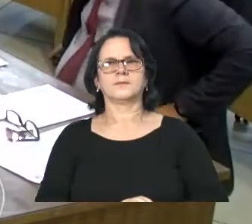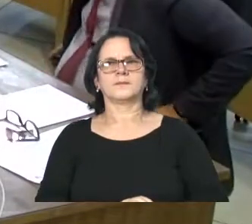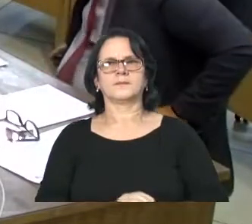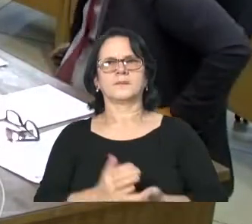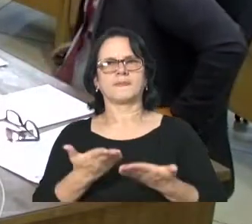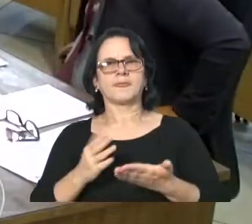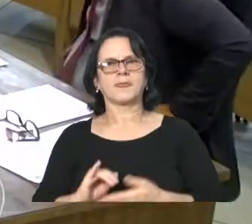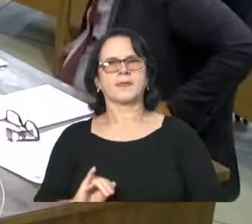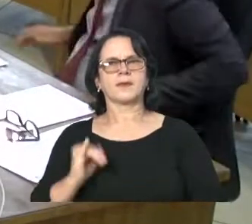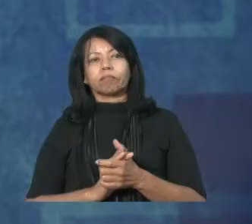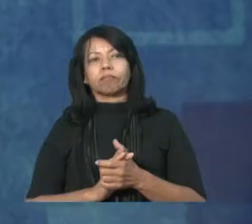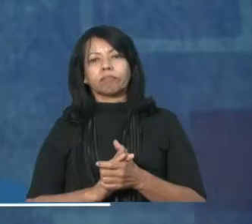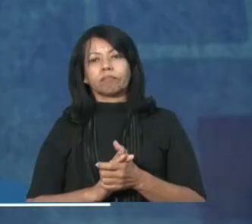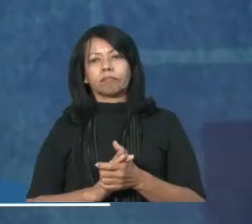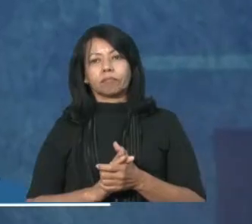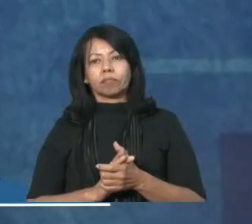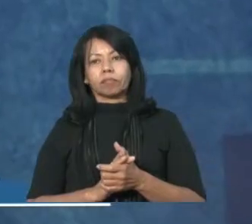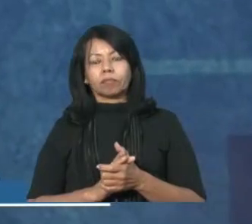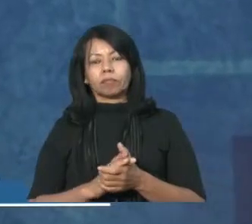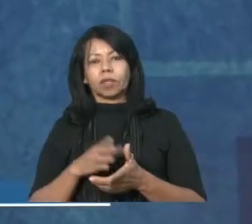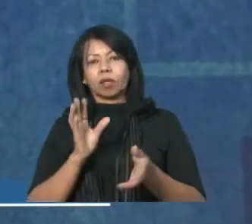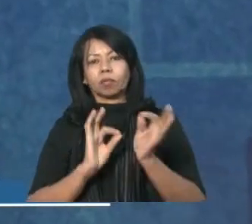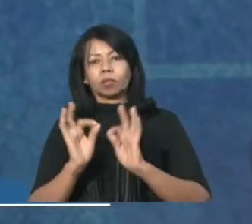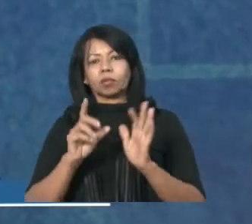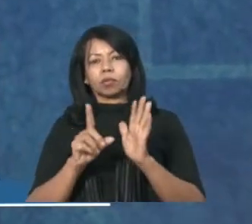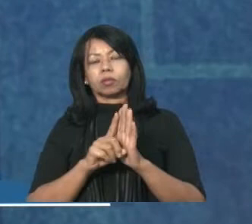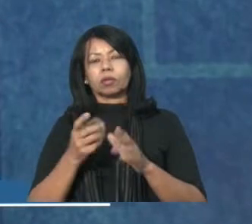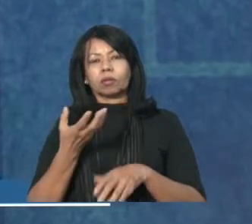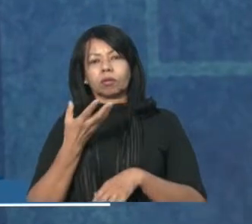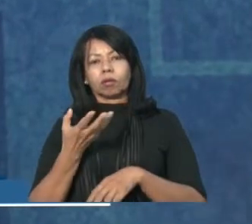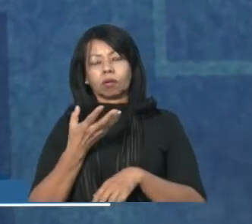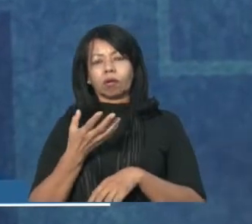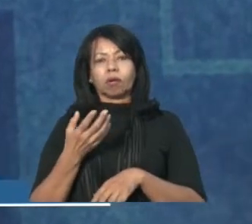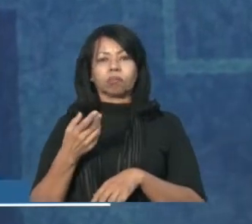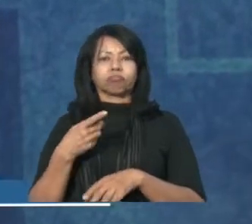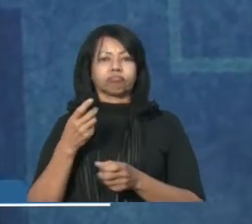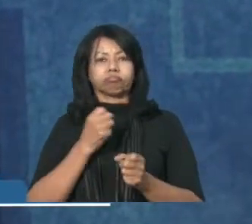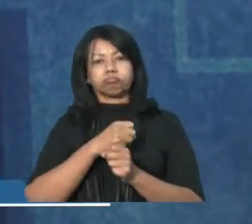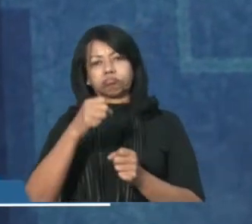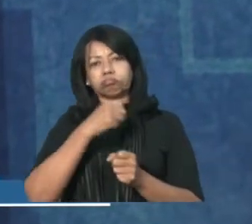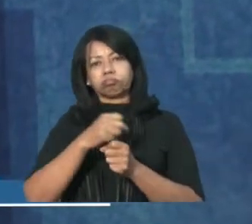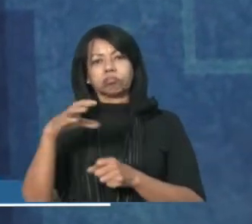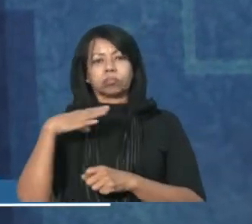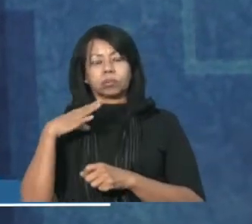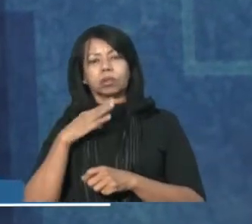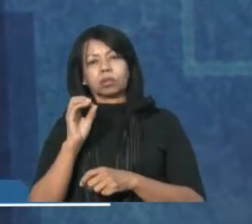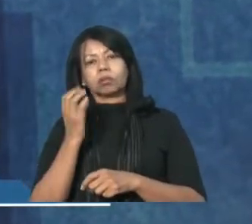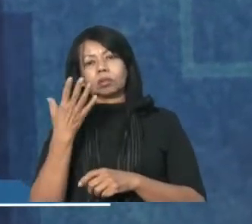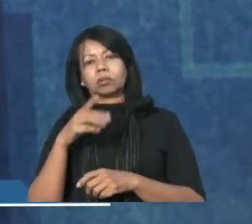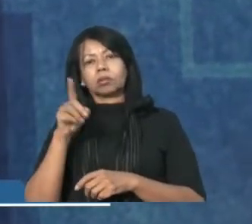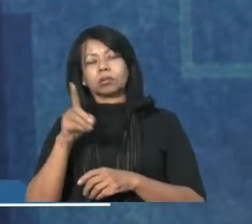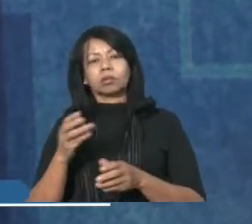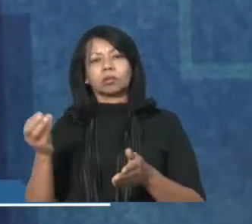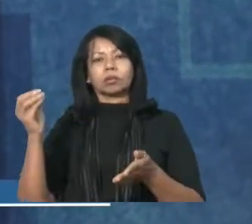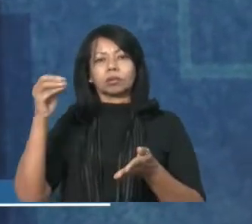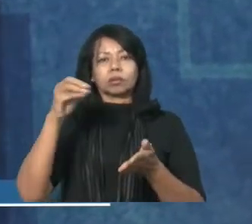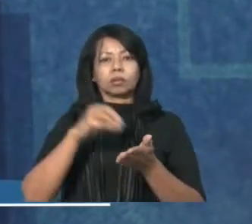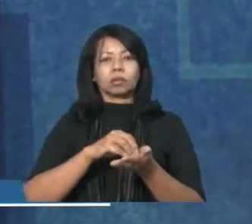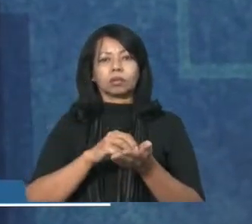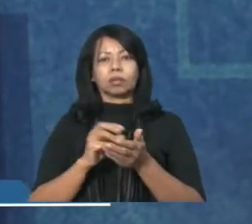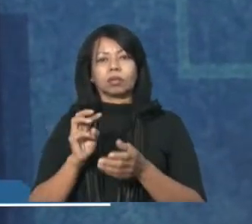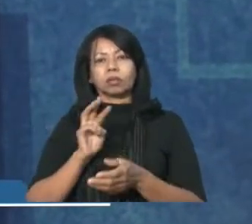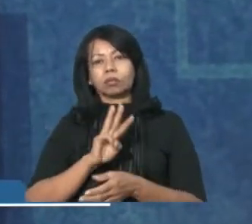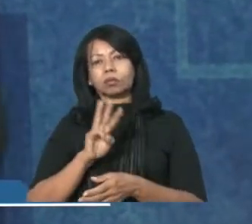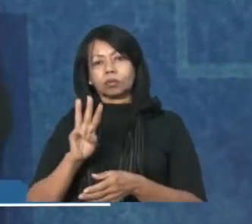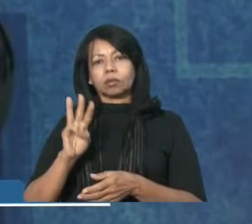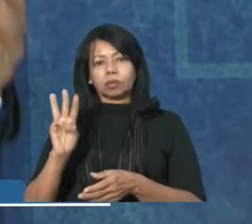sua responsabilidade não pro gente lei que Visa e que todas as obras municipais em andamento sejam inseridas no